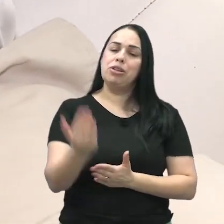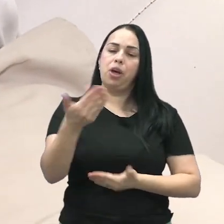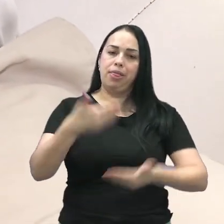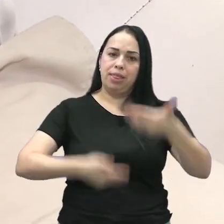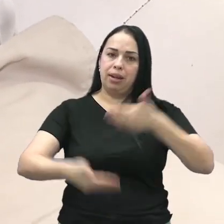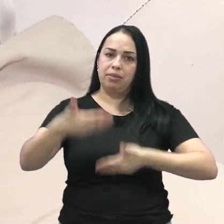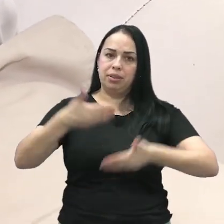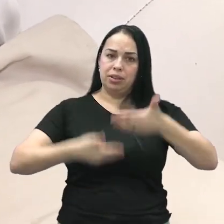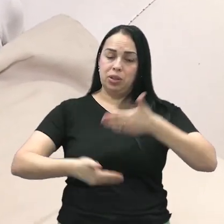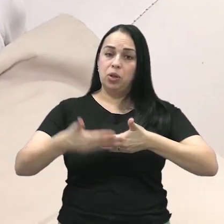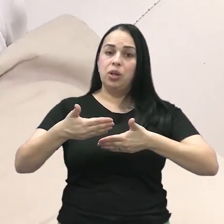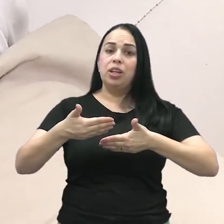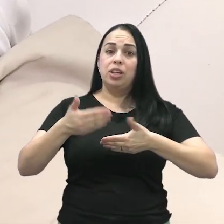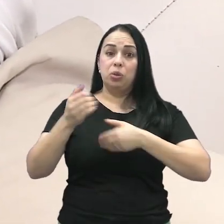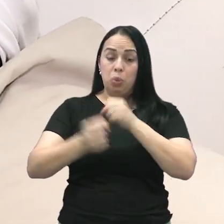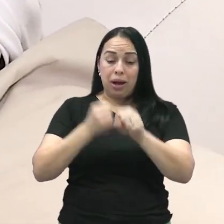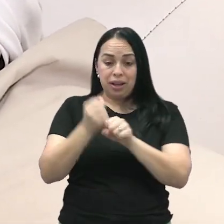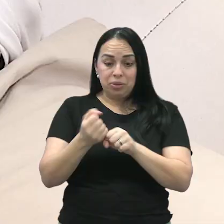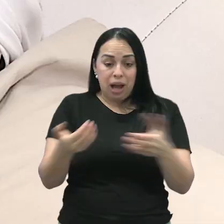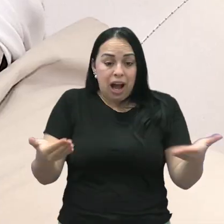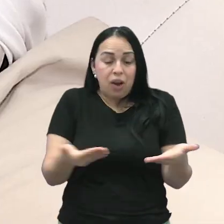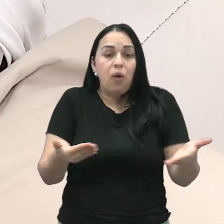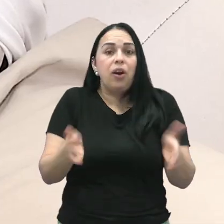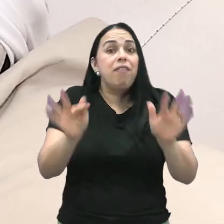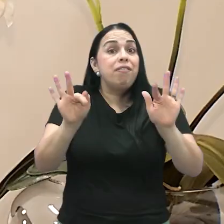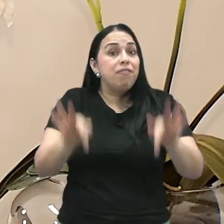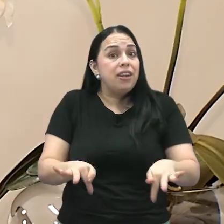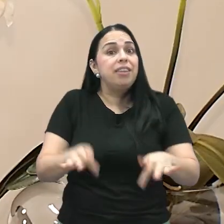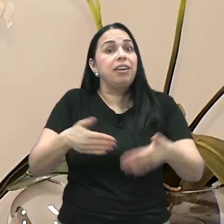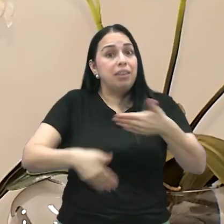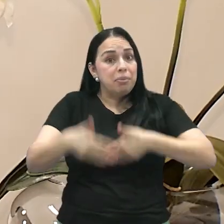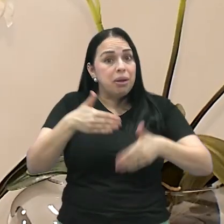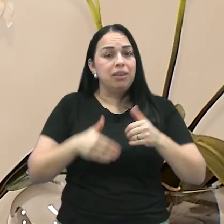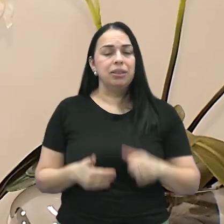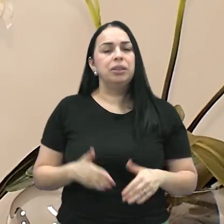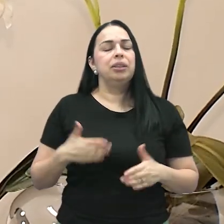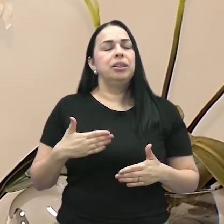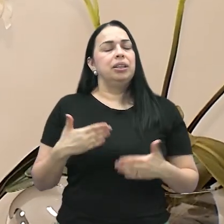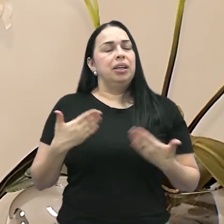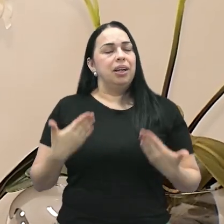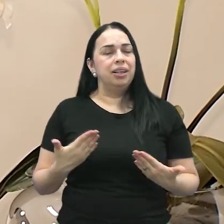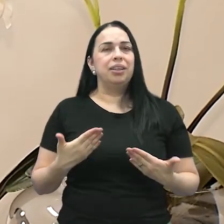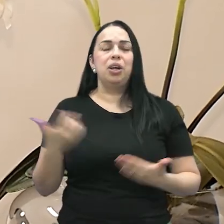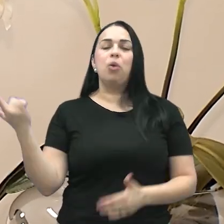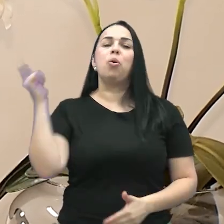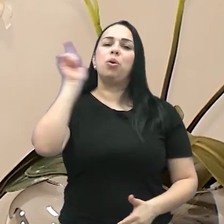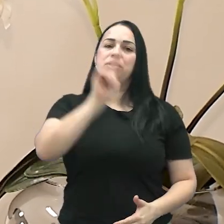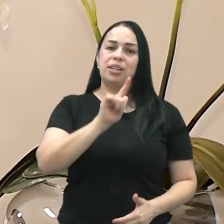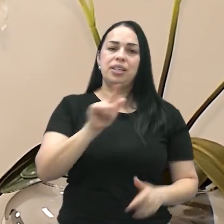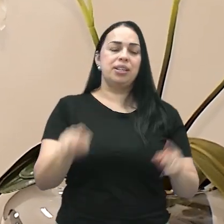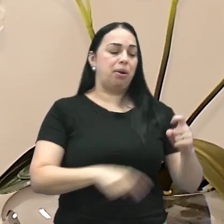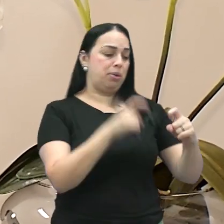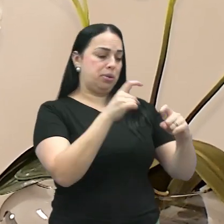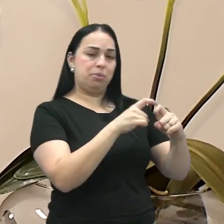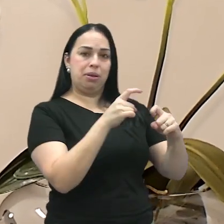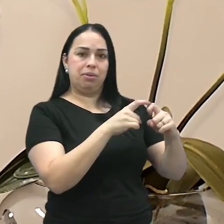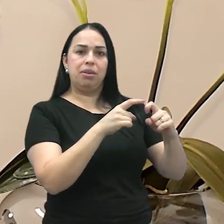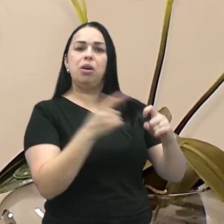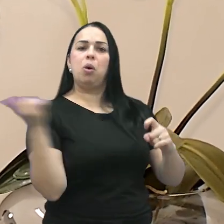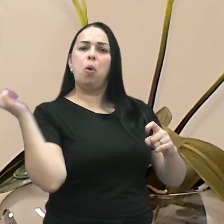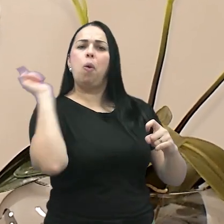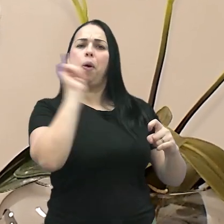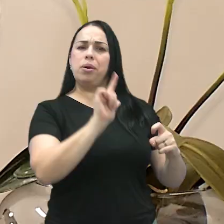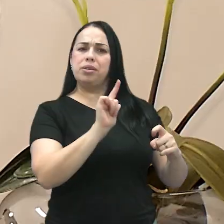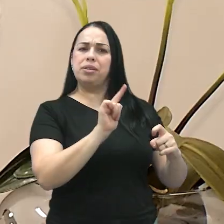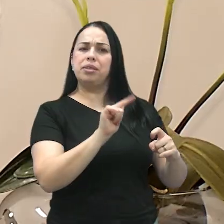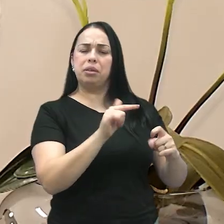longo tratamento que foi encerrado no início deste ano. Sensação de dever cumprido comigo mesmo e com os médicos daqui.